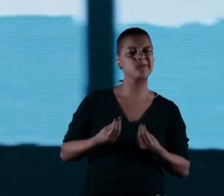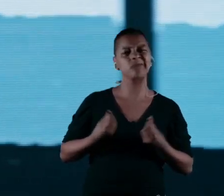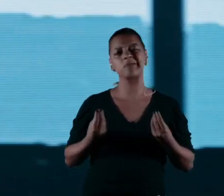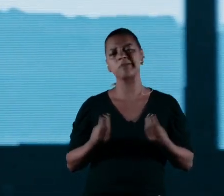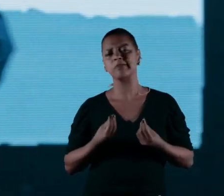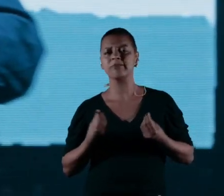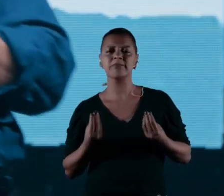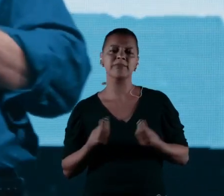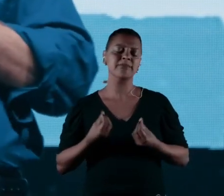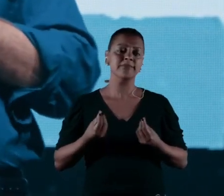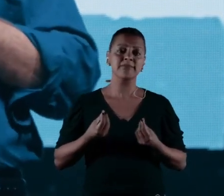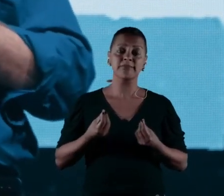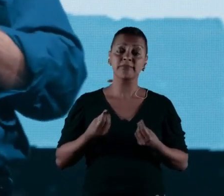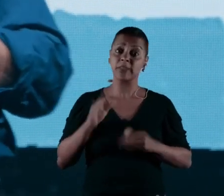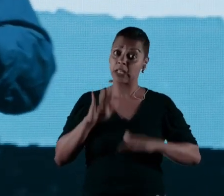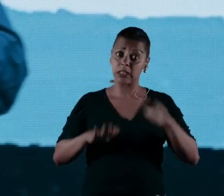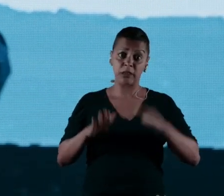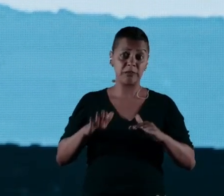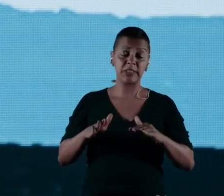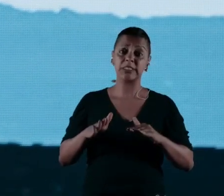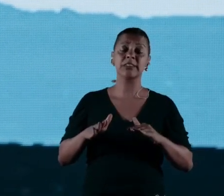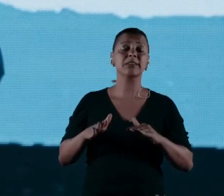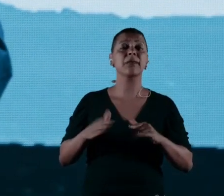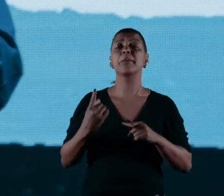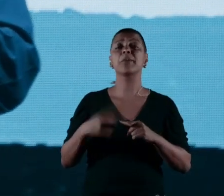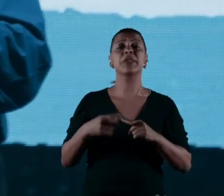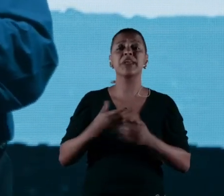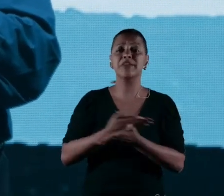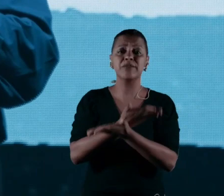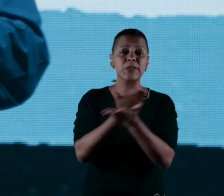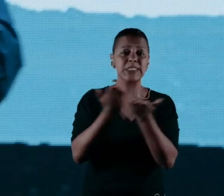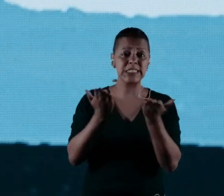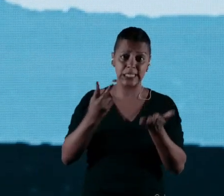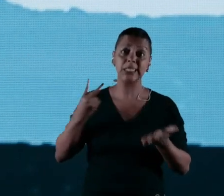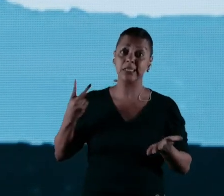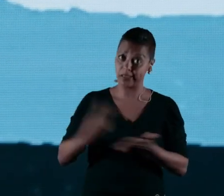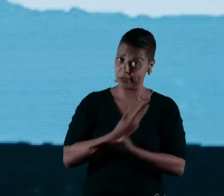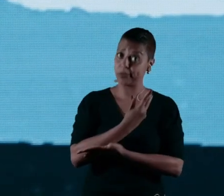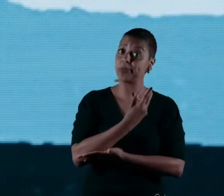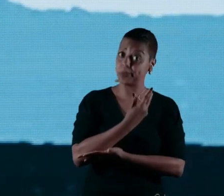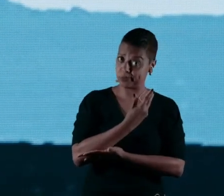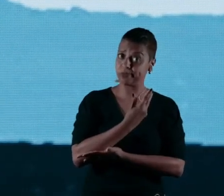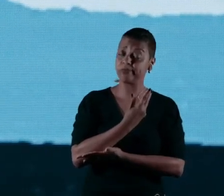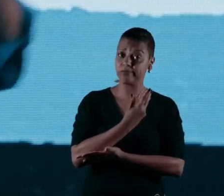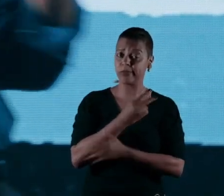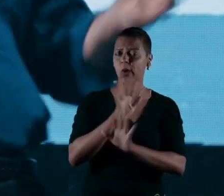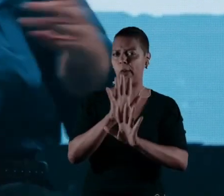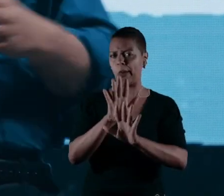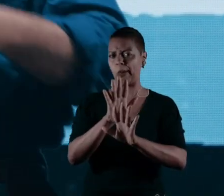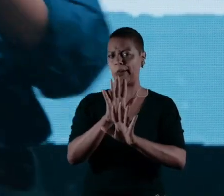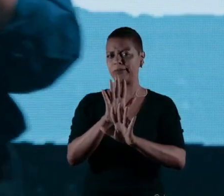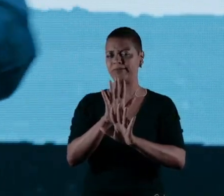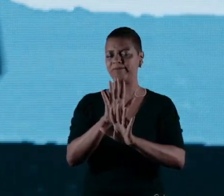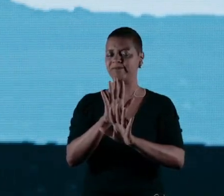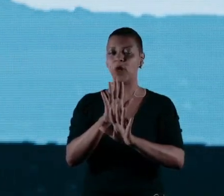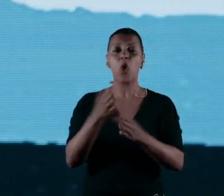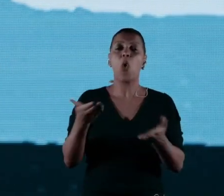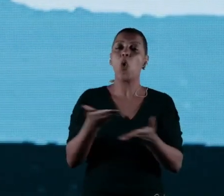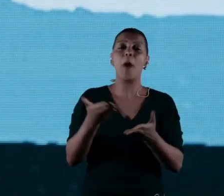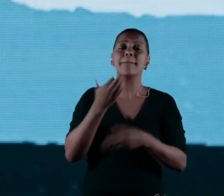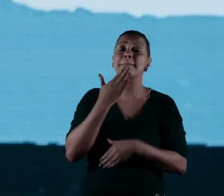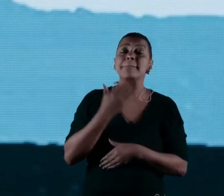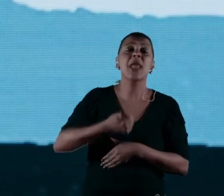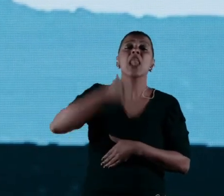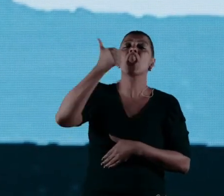talvez porque a tua âncora seja a âncora errada, eu quero te dizer que não existe melhor âncora do que Cristo,